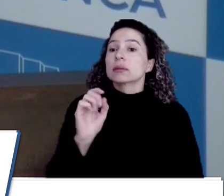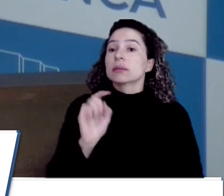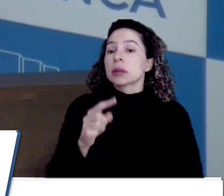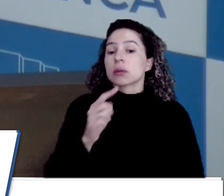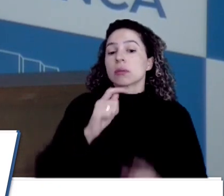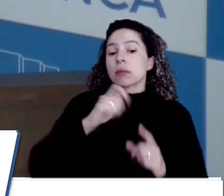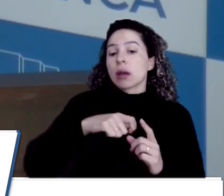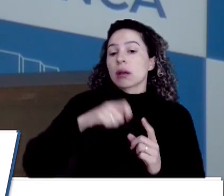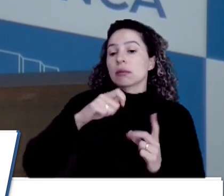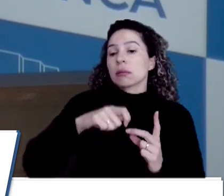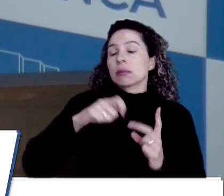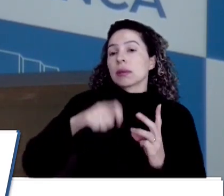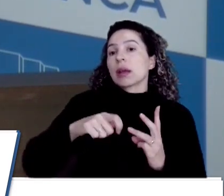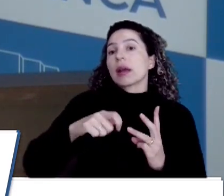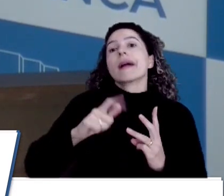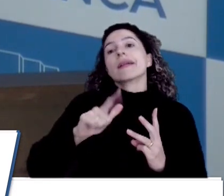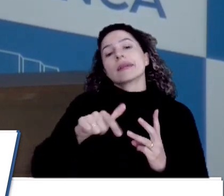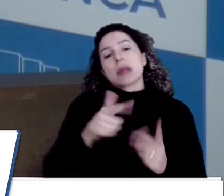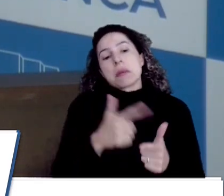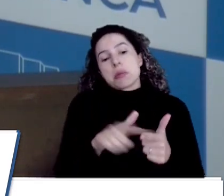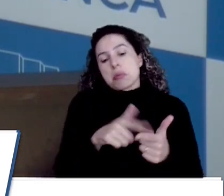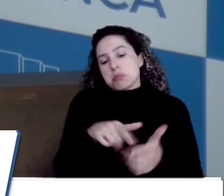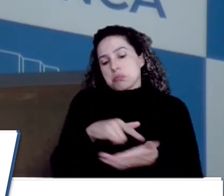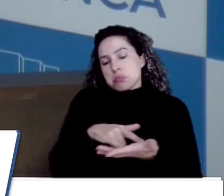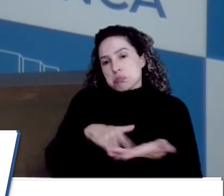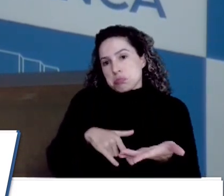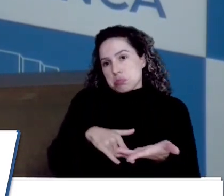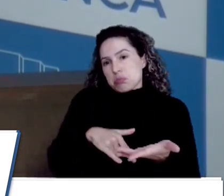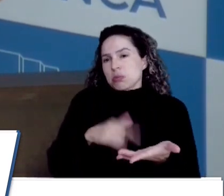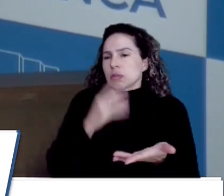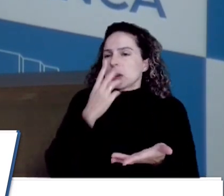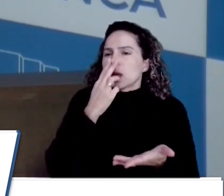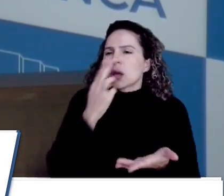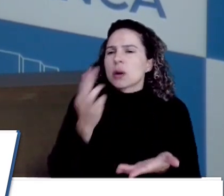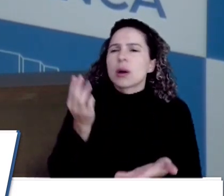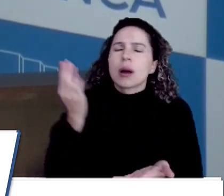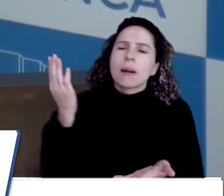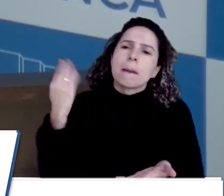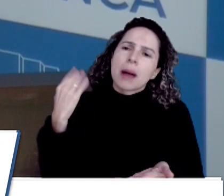acontece? Se foi problema de documentação, igual